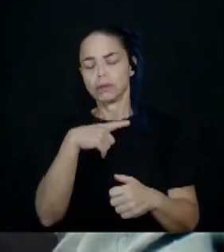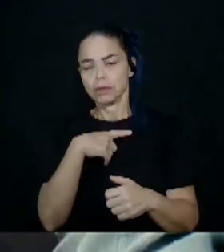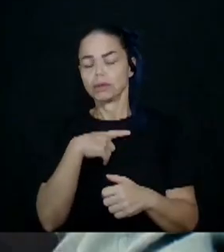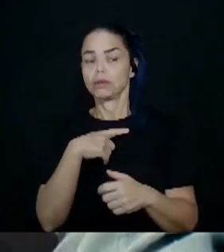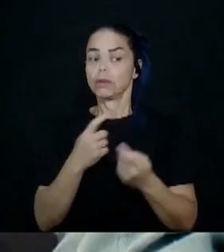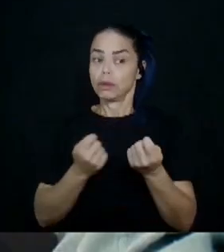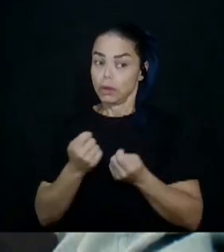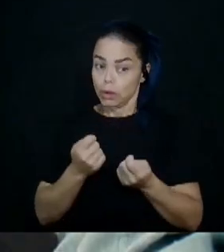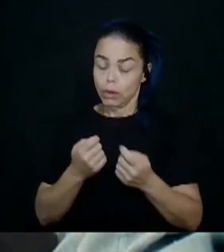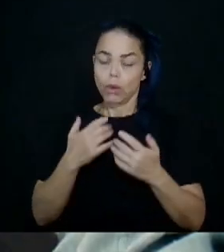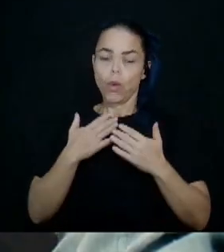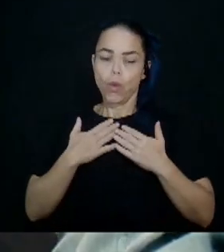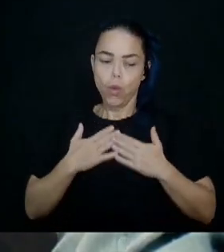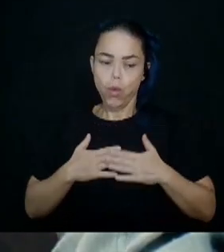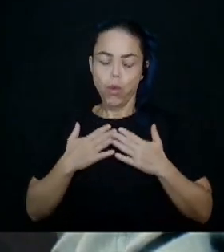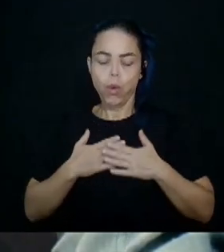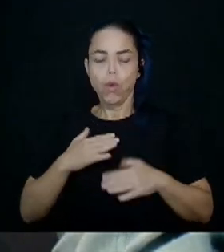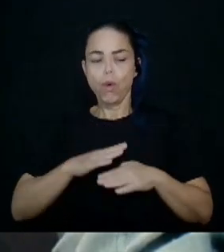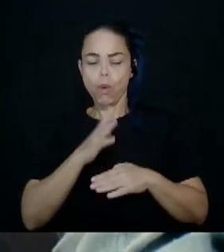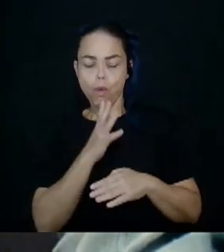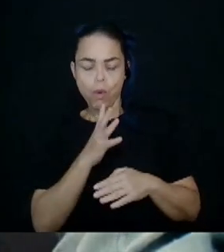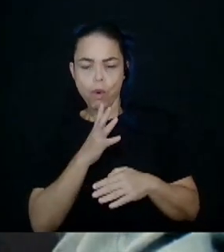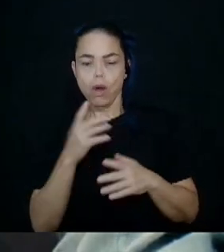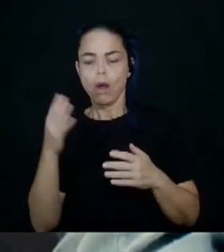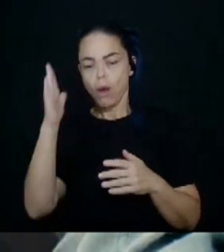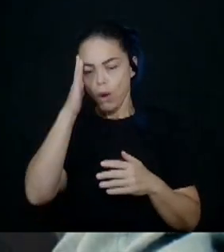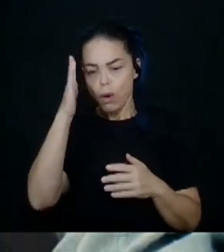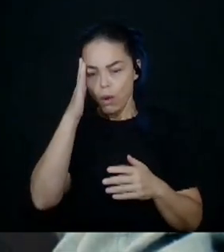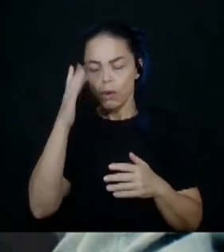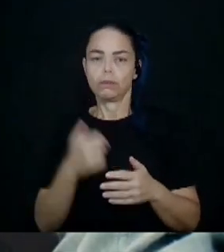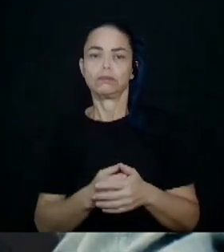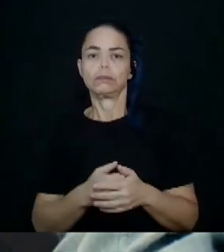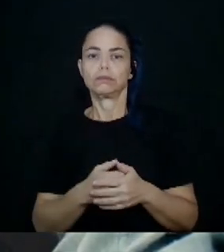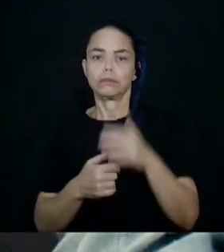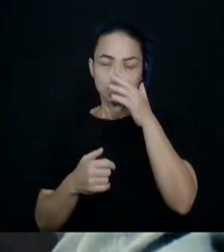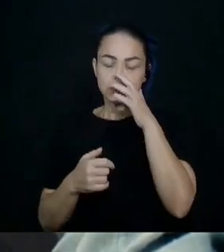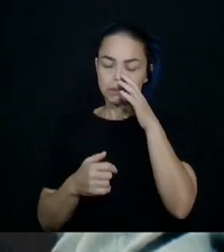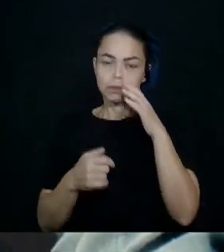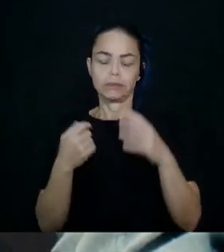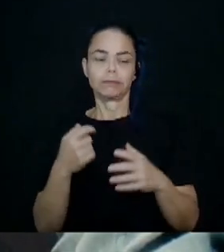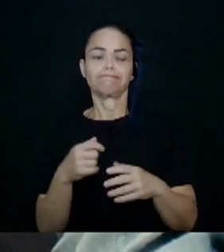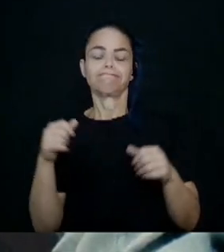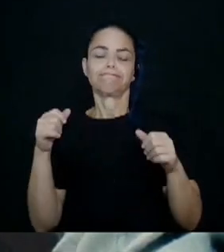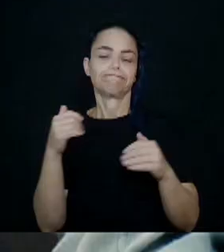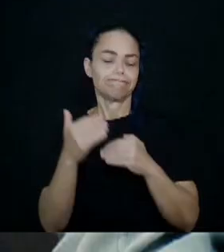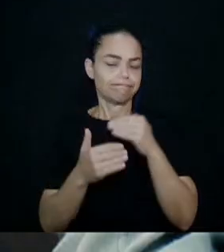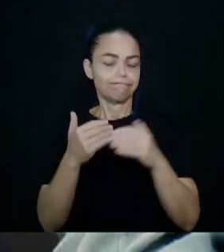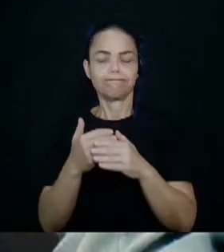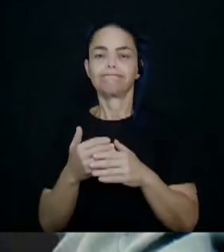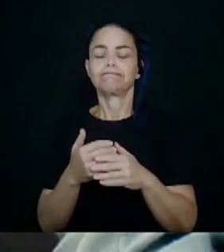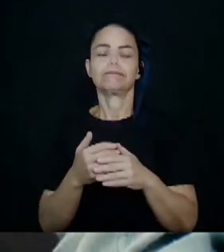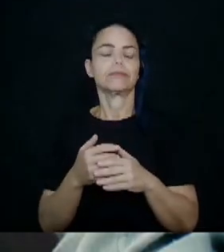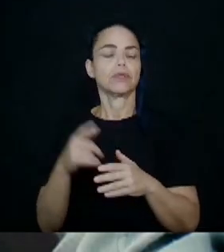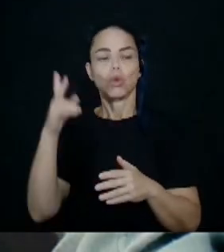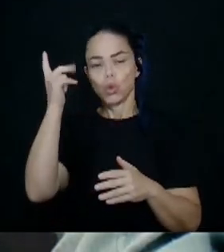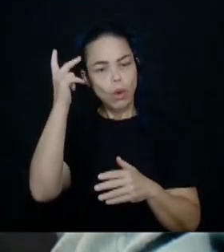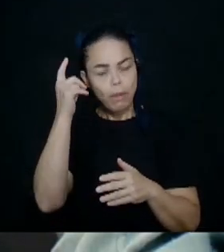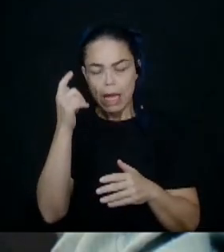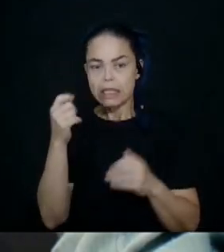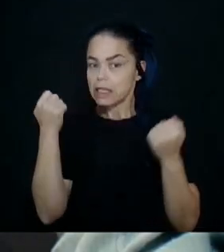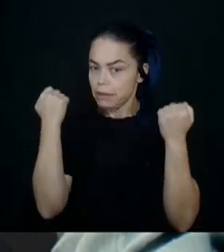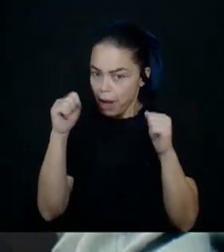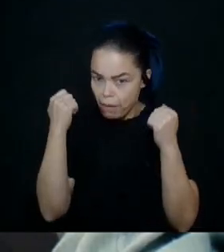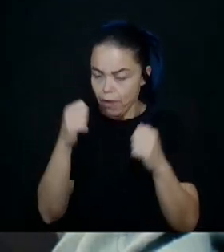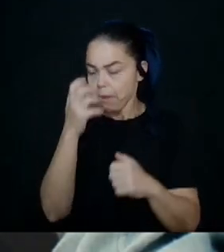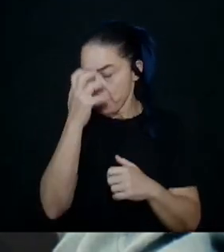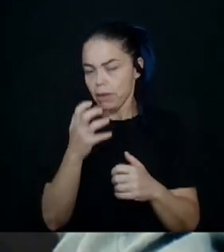emocional, se autoconhecer, entender quando essas reações estão cada vez mais rotineiras e buscar uma